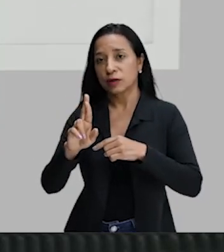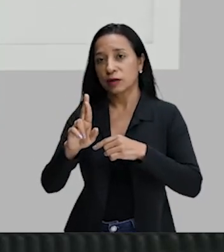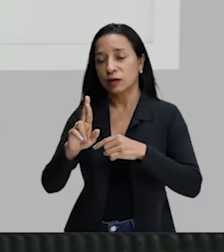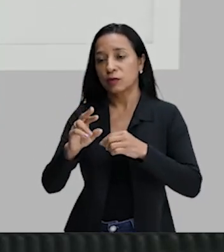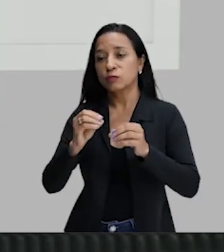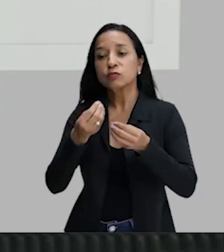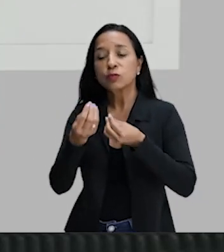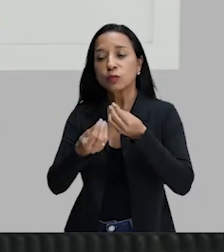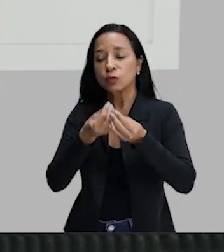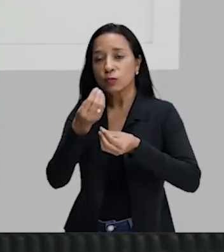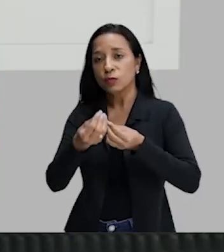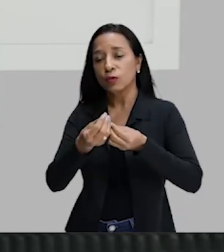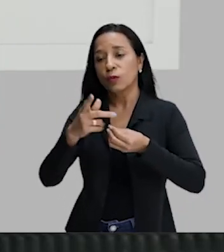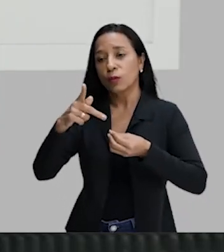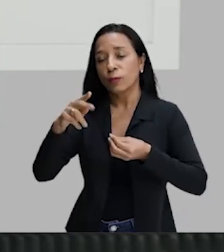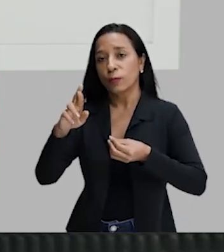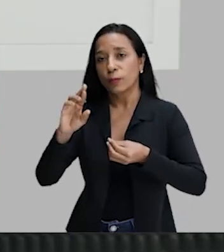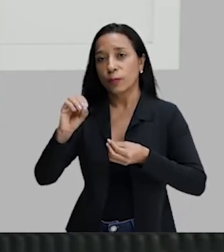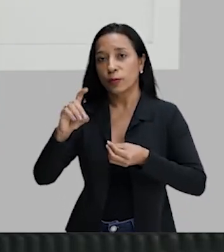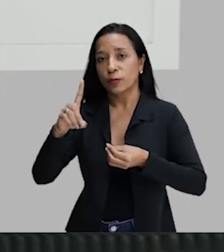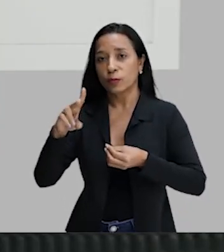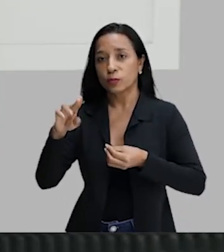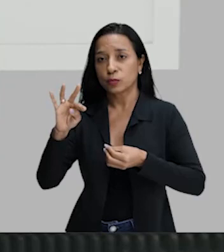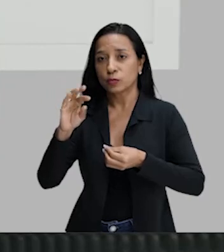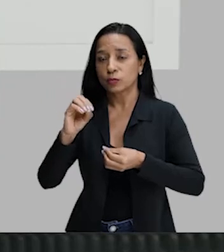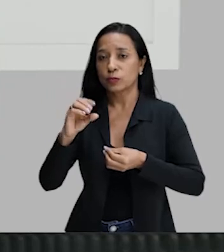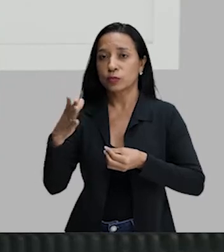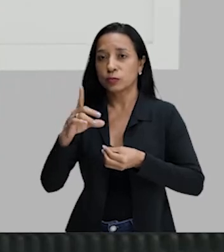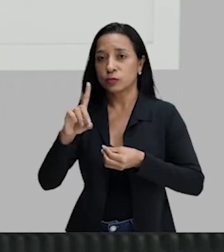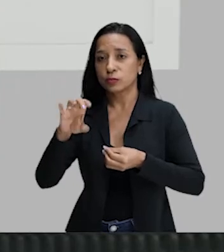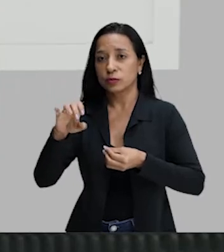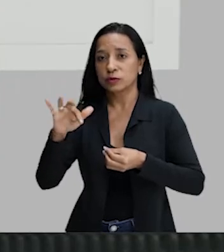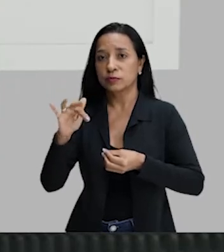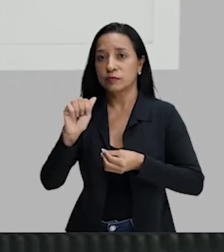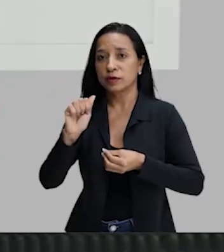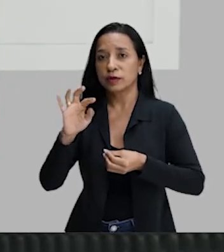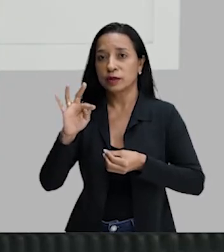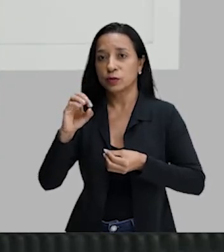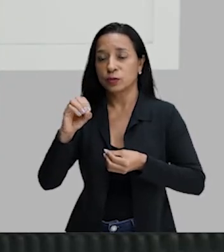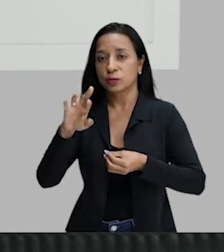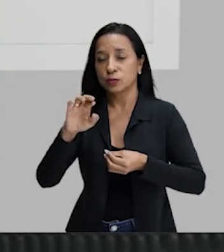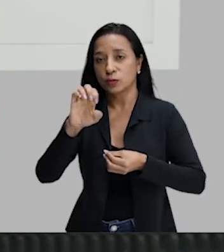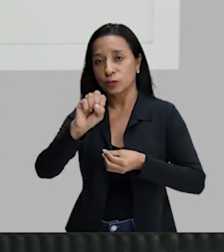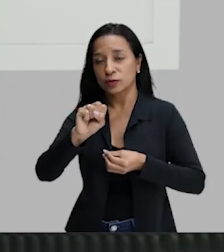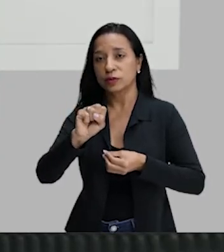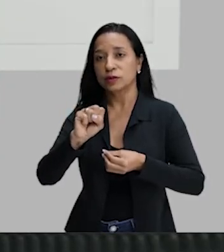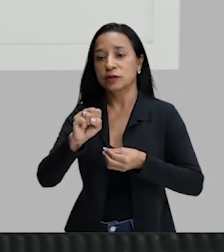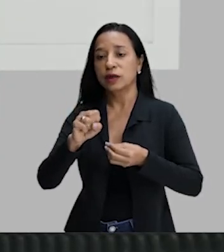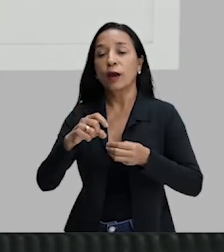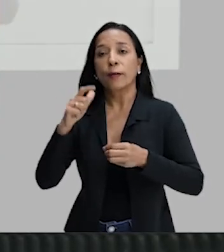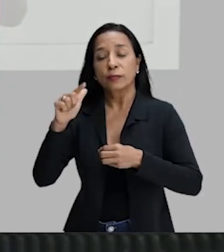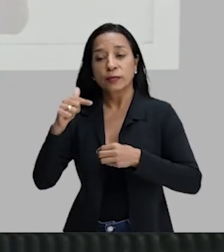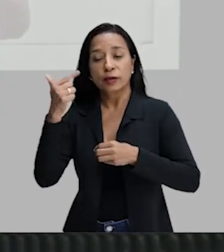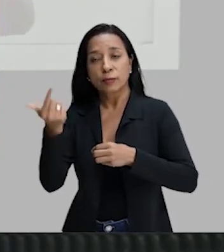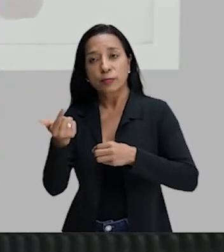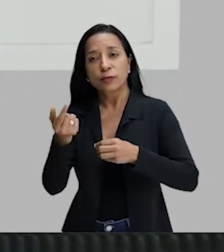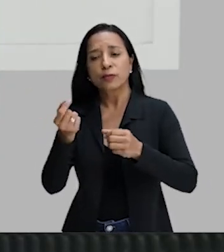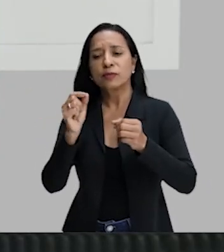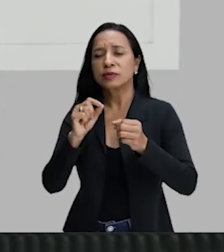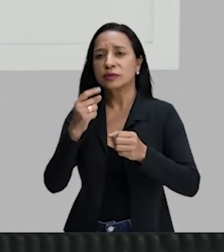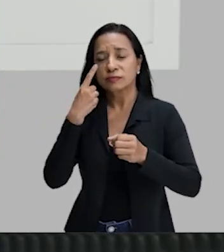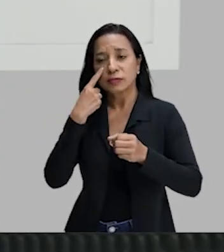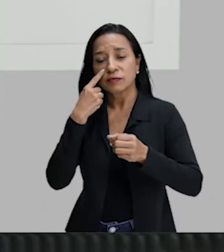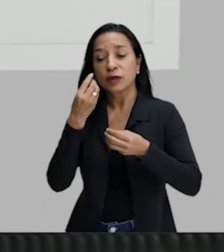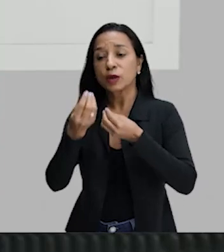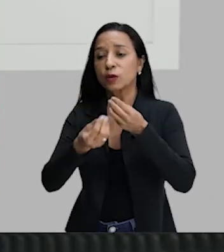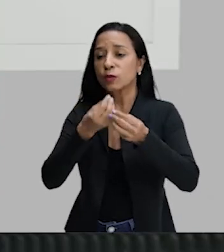de fatores. Nos próximos vídeos, a gente vai mostrar como se faz isso com um polinômio de grau maior ou